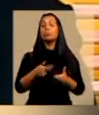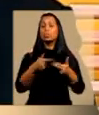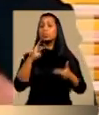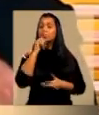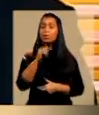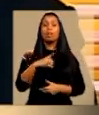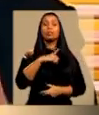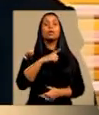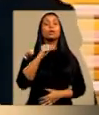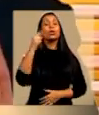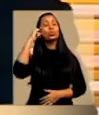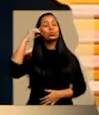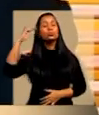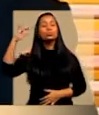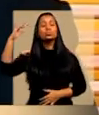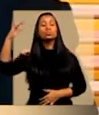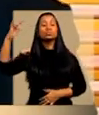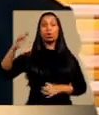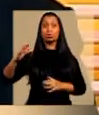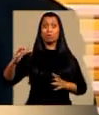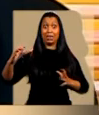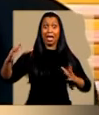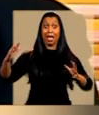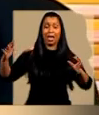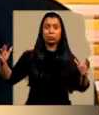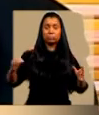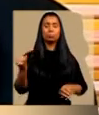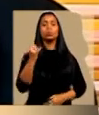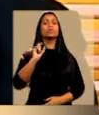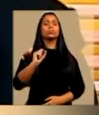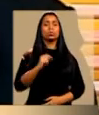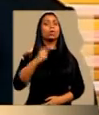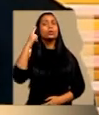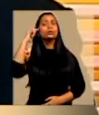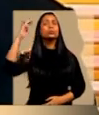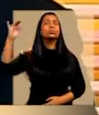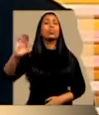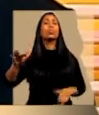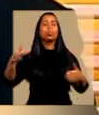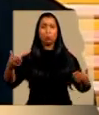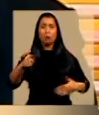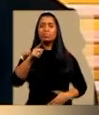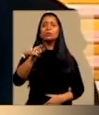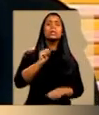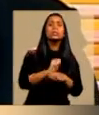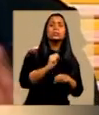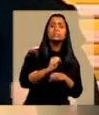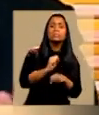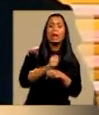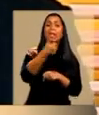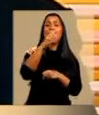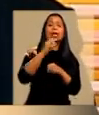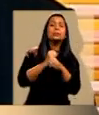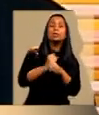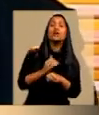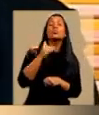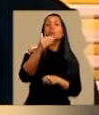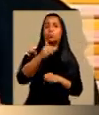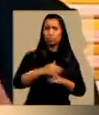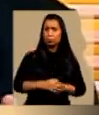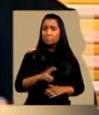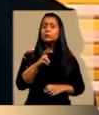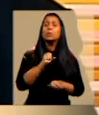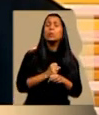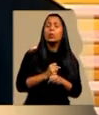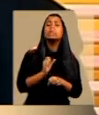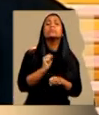costumo dizer, tenha um sonho grande. Tem um sonho grande, é muito importante. Qual que é o teu sonho grande? O que você espera daqui 10 anos? O que você